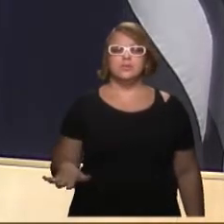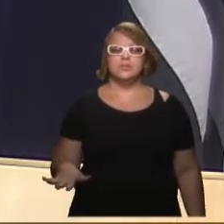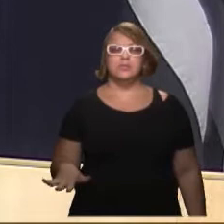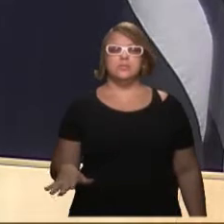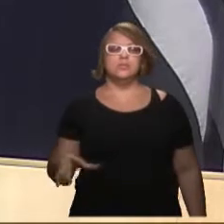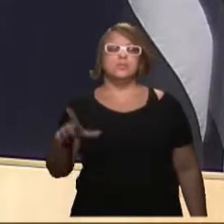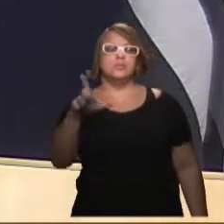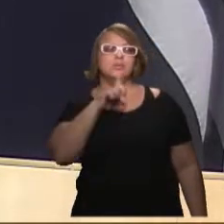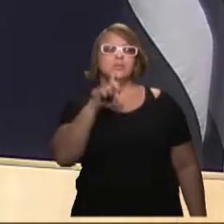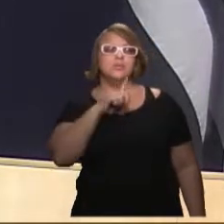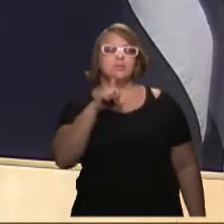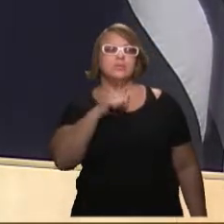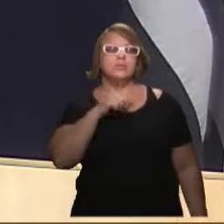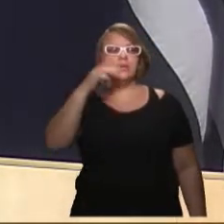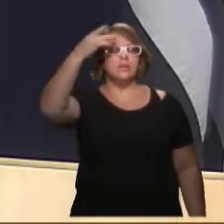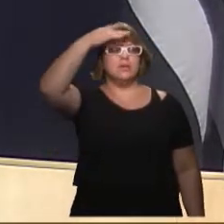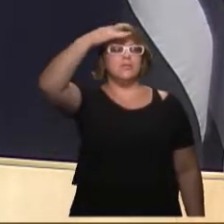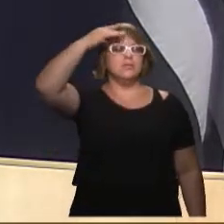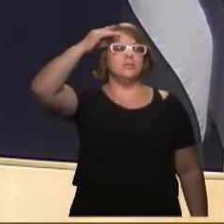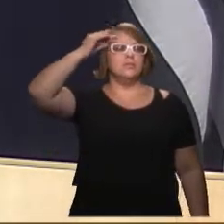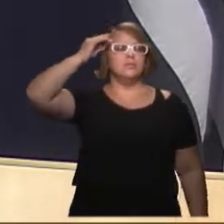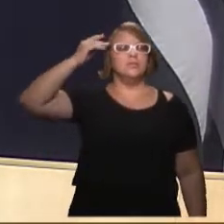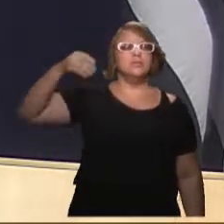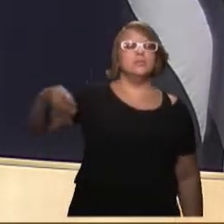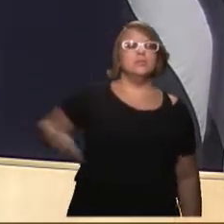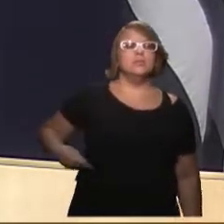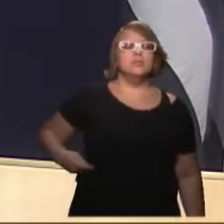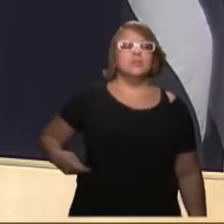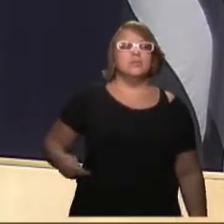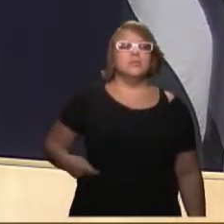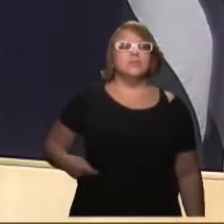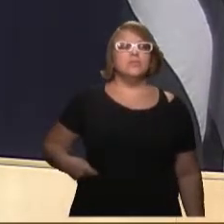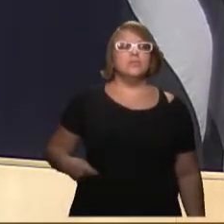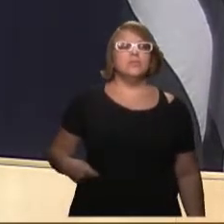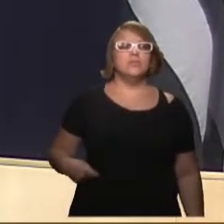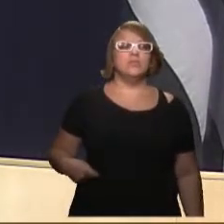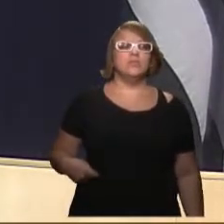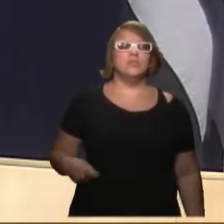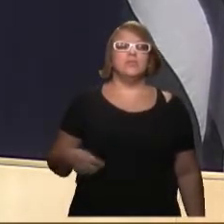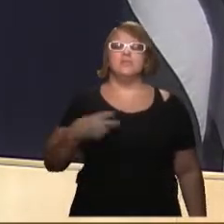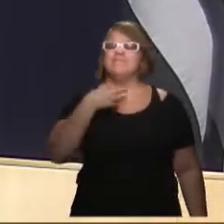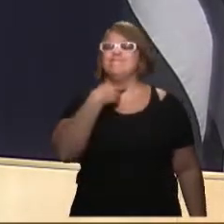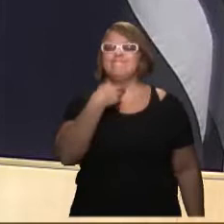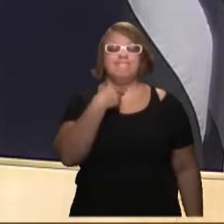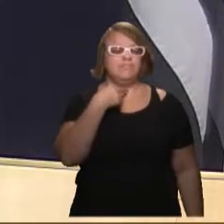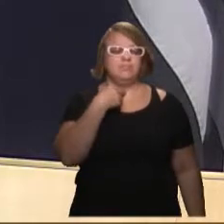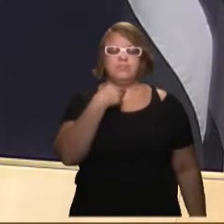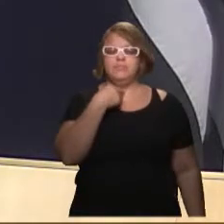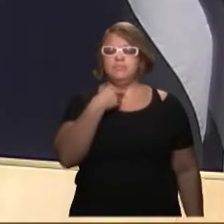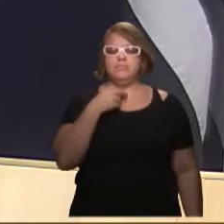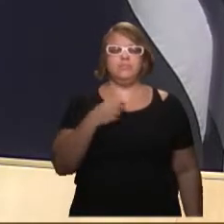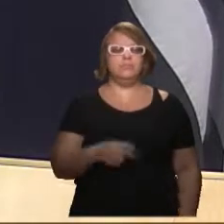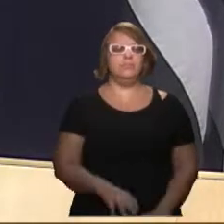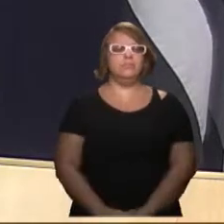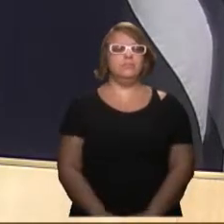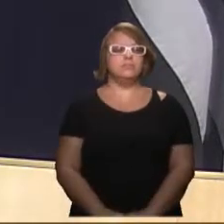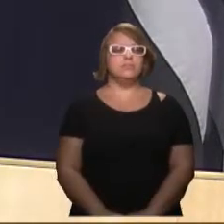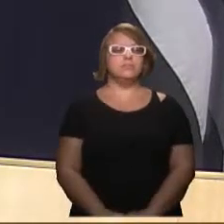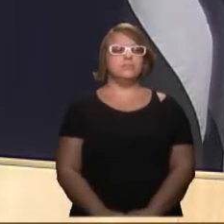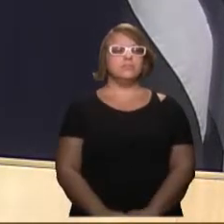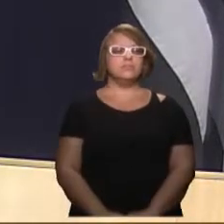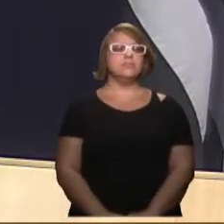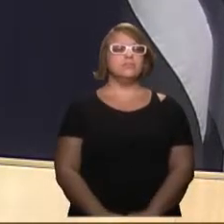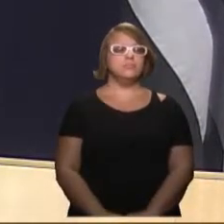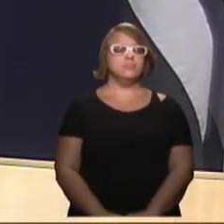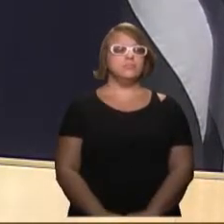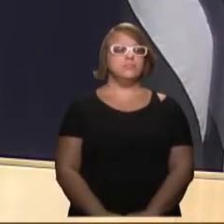E aí foi esse discurso que nós travamos durante 3 meses para convencer o eleitorado que esse projeto precisava